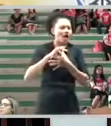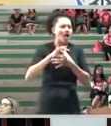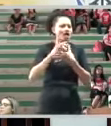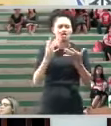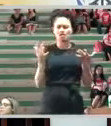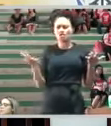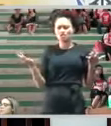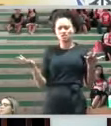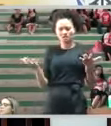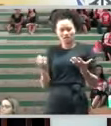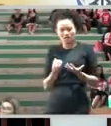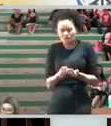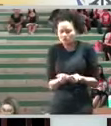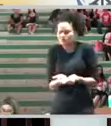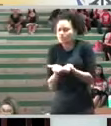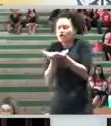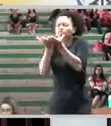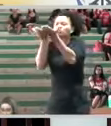as ofertas,